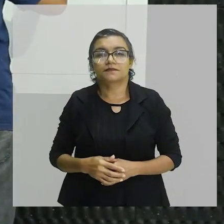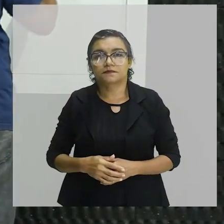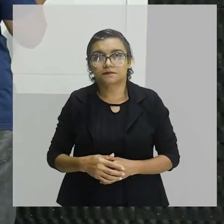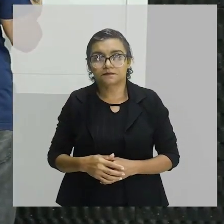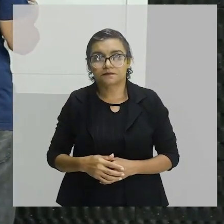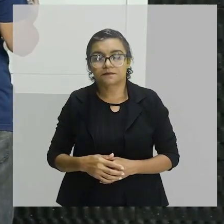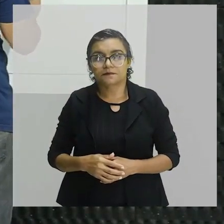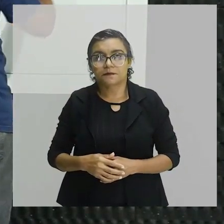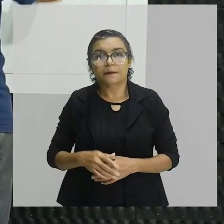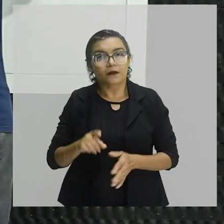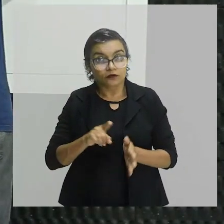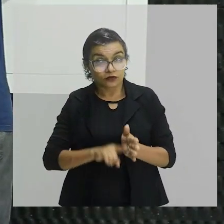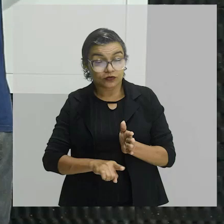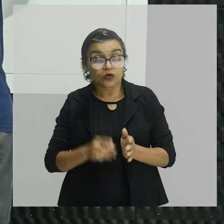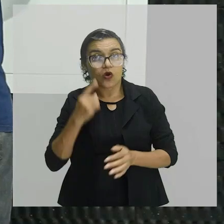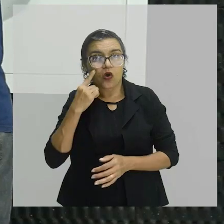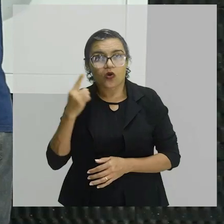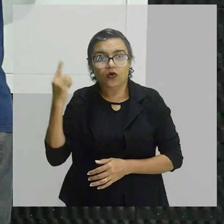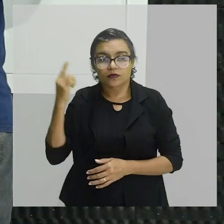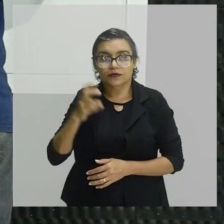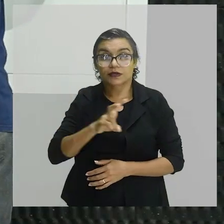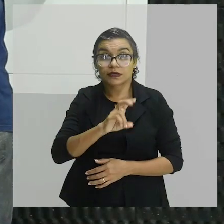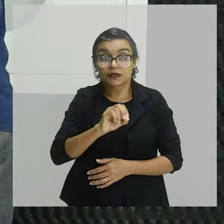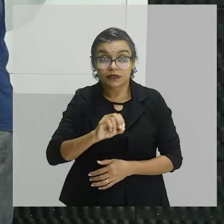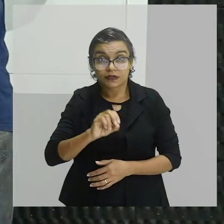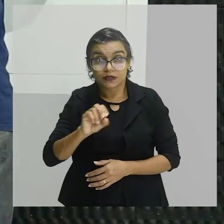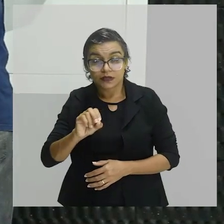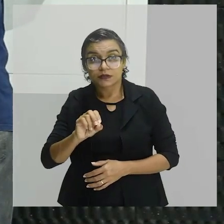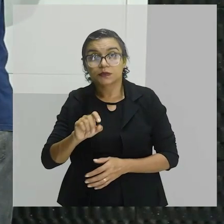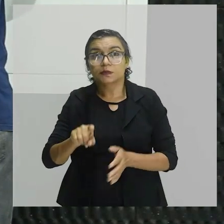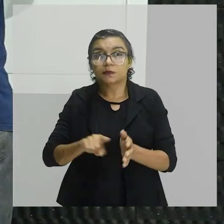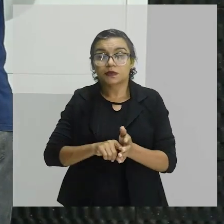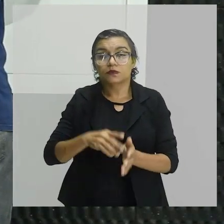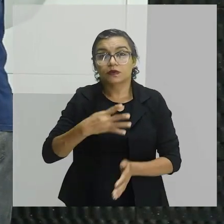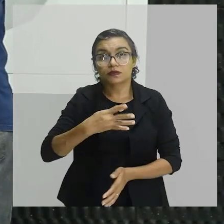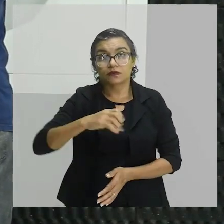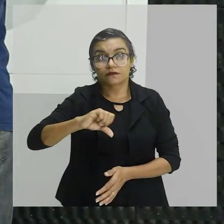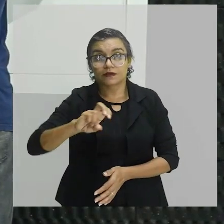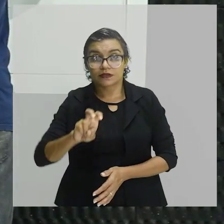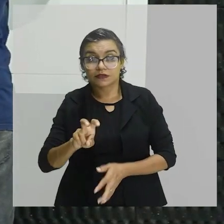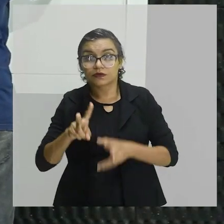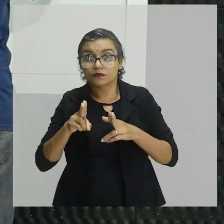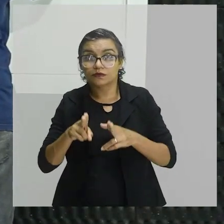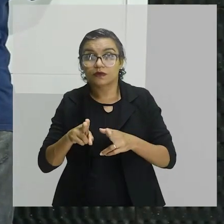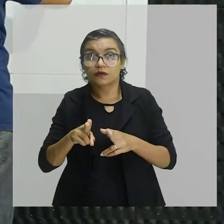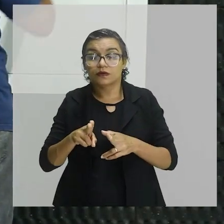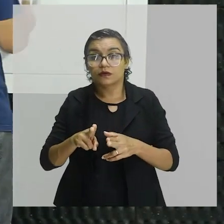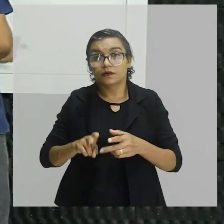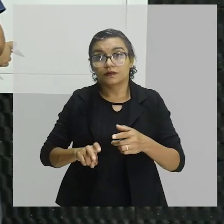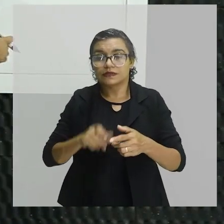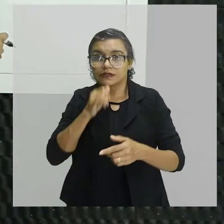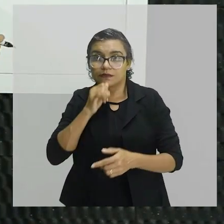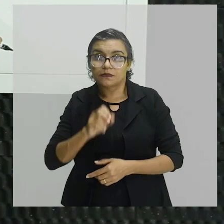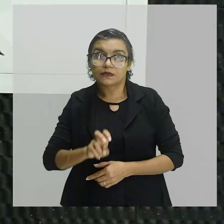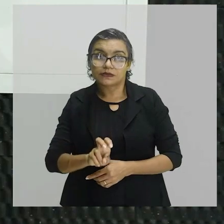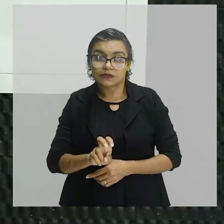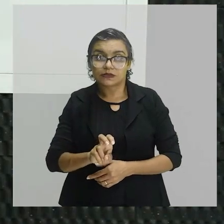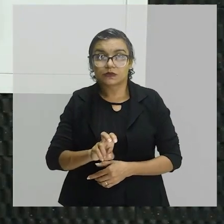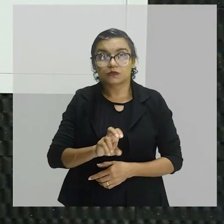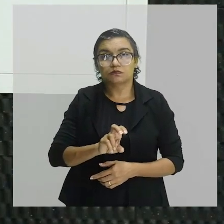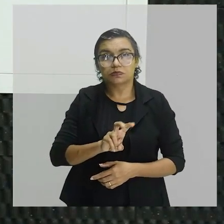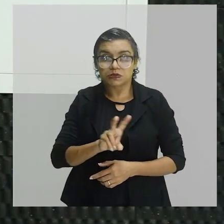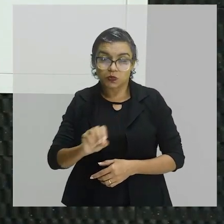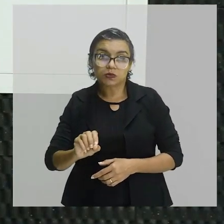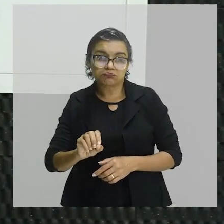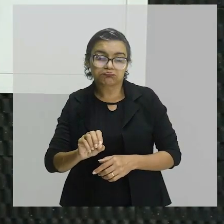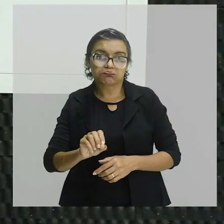fazendo a subtração, 500 menos 495 sobram 5, né? Com mais um zero aqui dá 50,